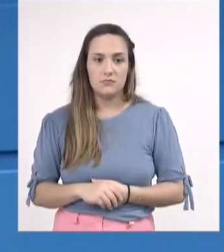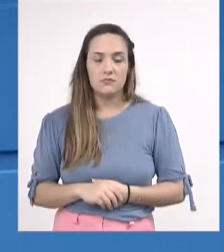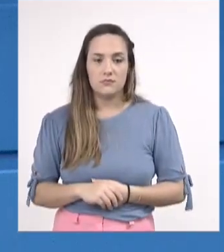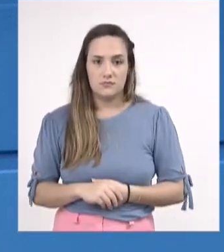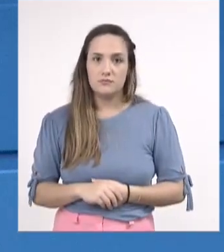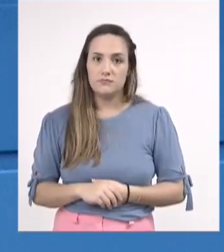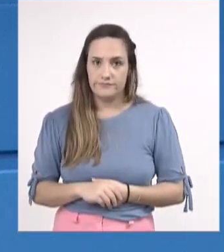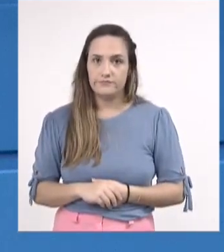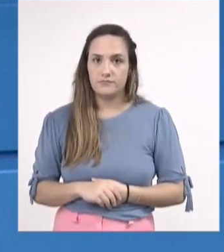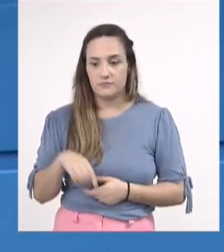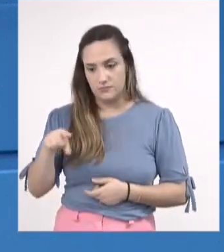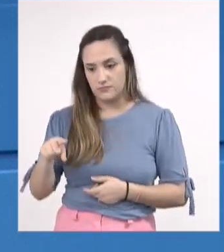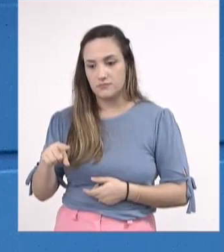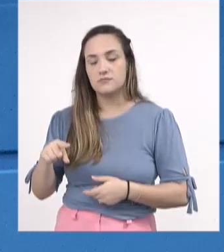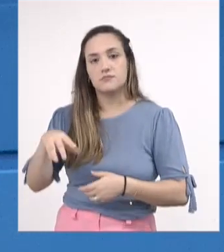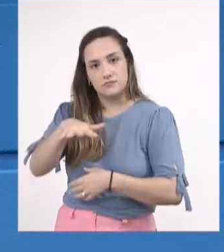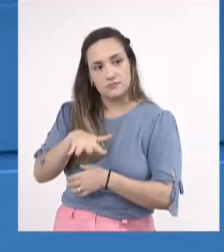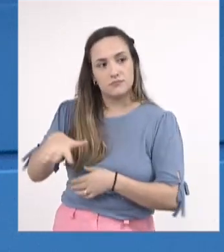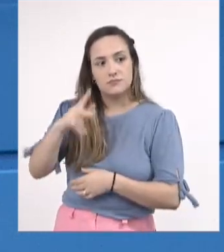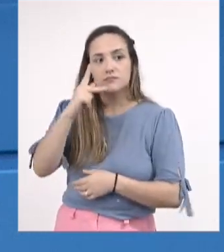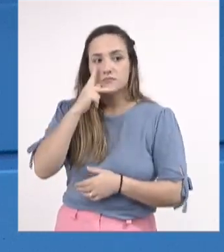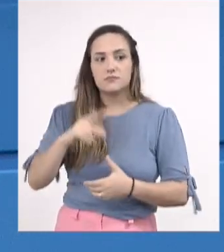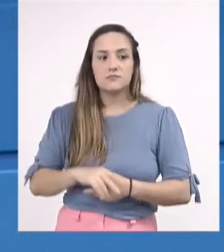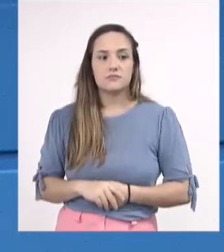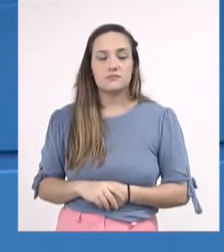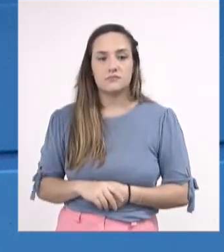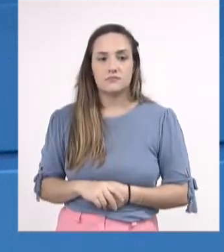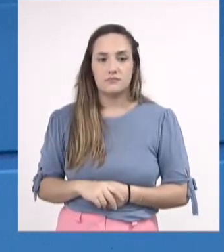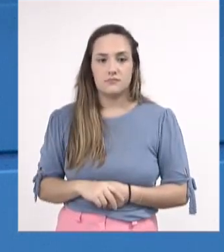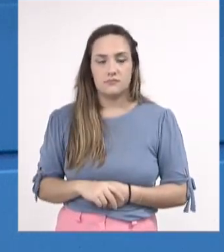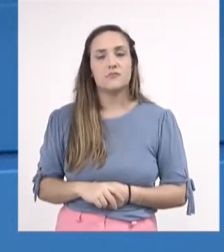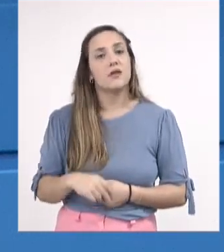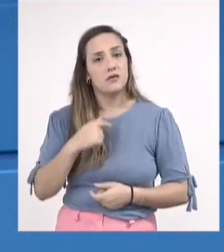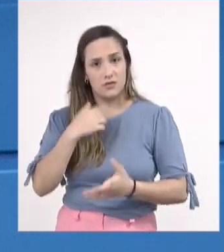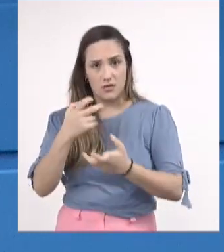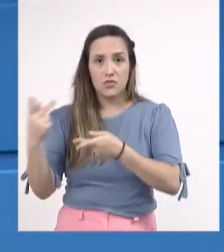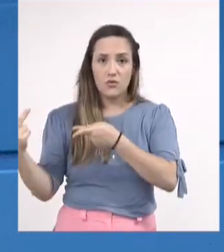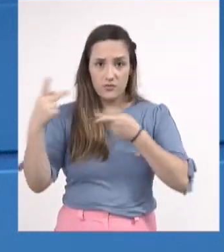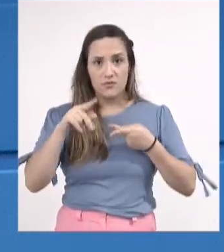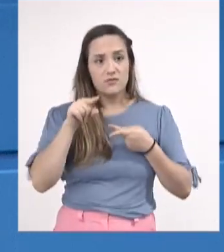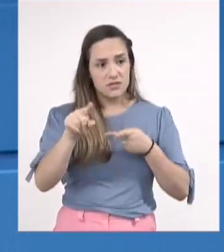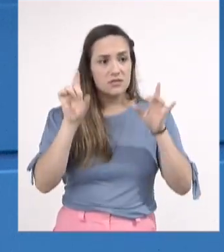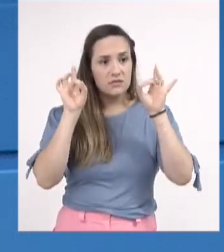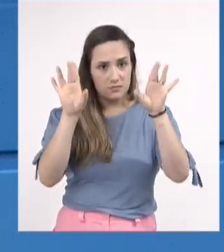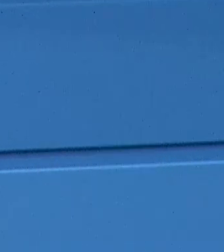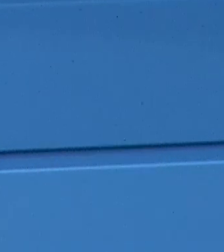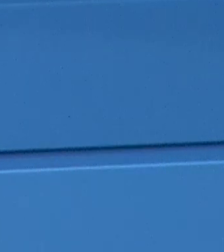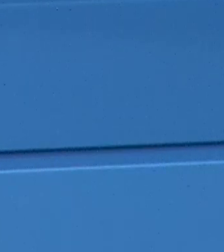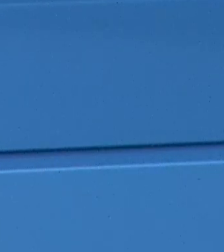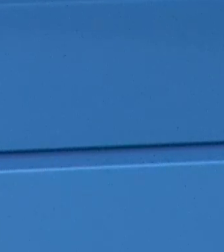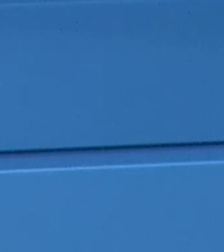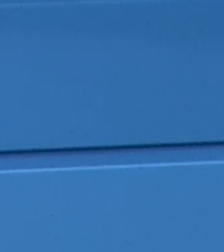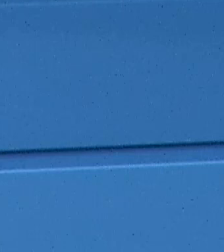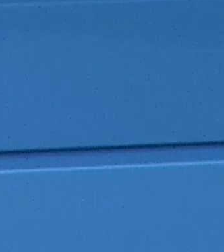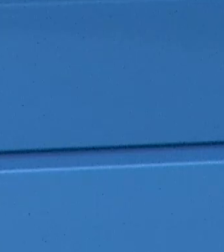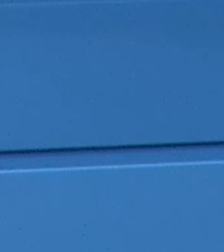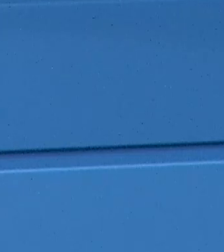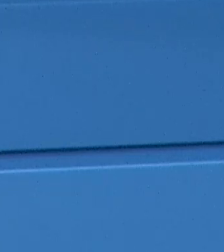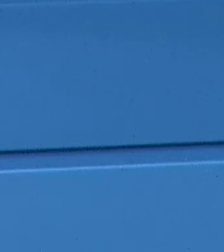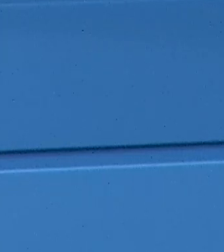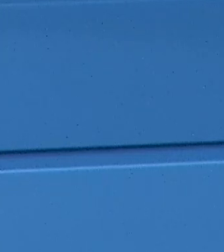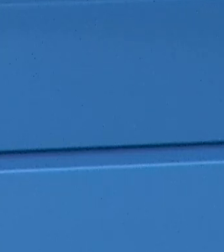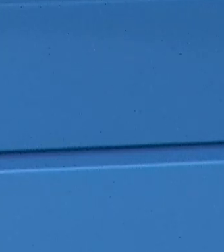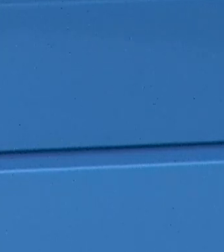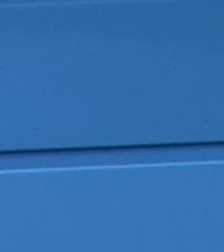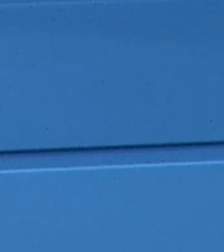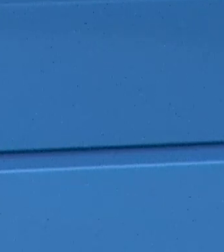respeitável agremiação partidária então publicamente Quero convidar vossa excelência para integrar o partido Liberal